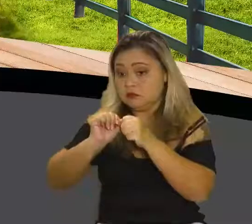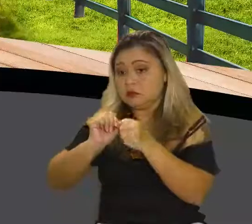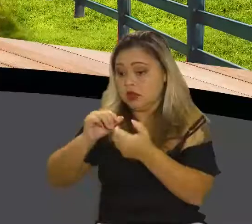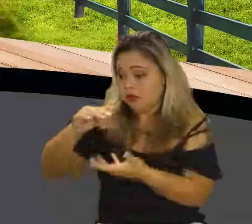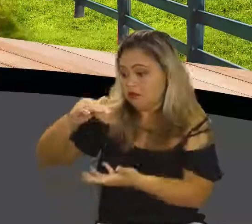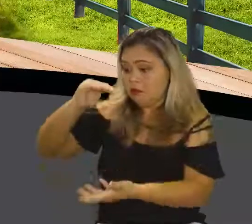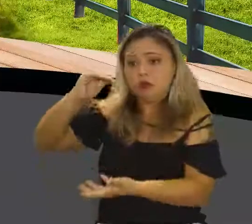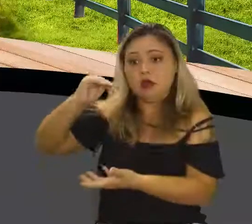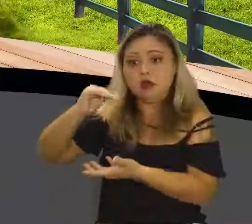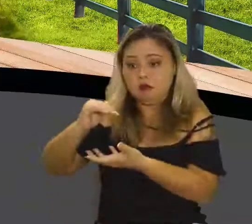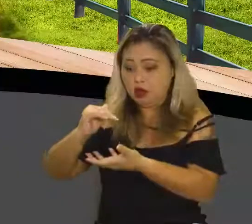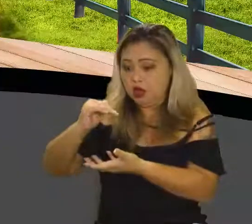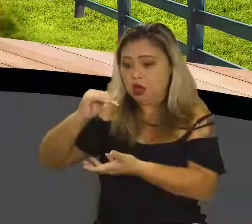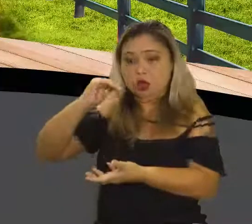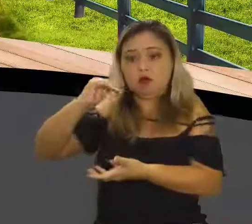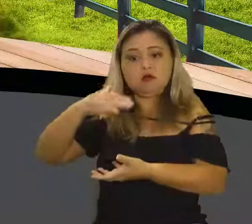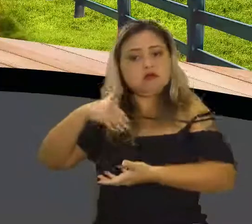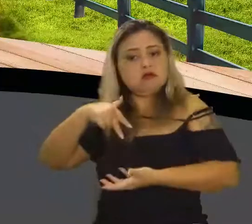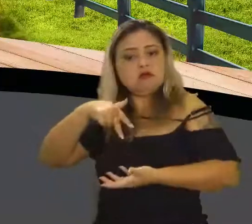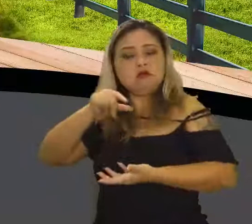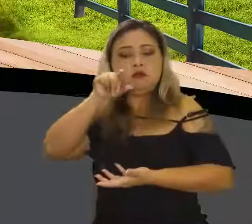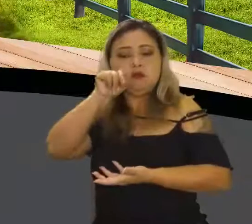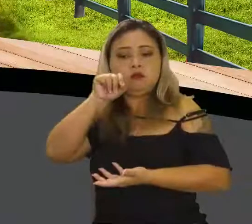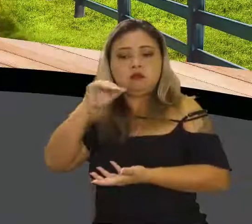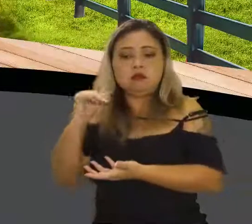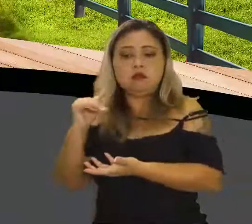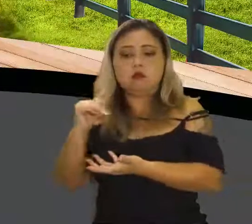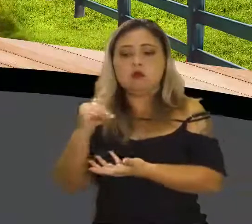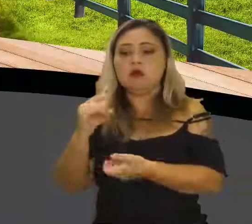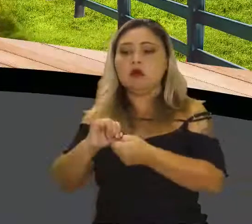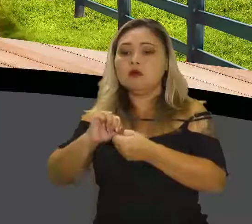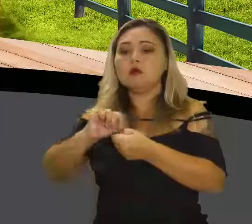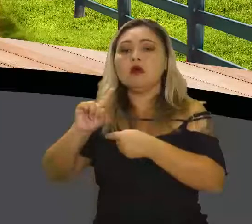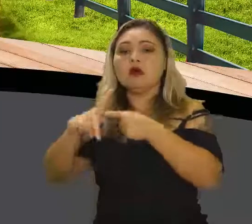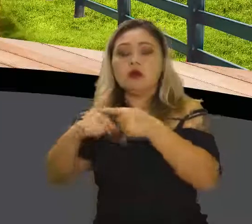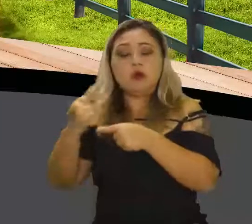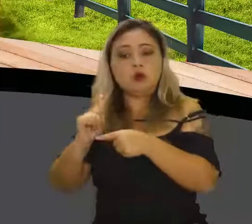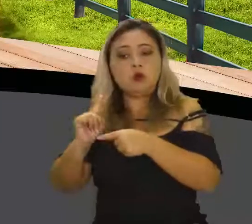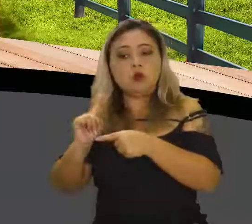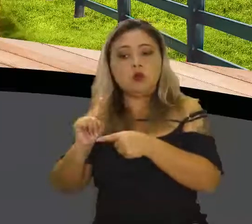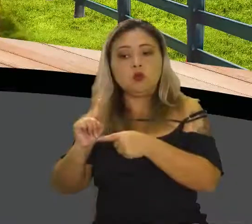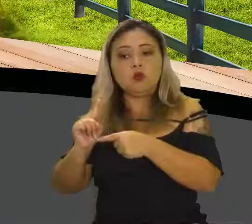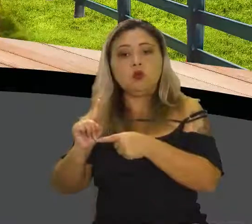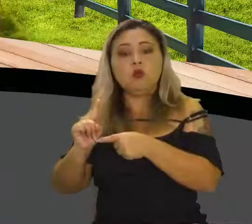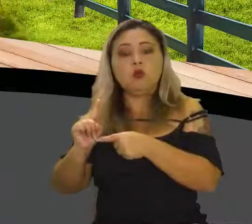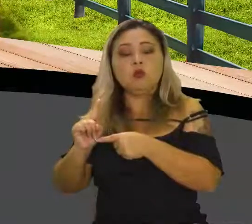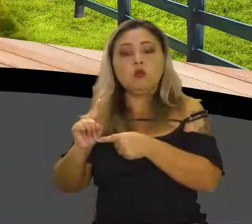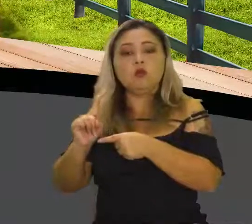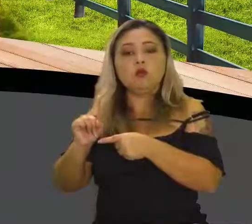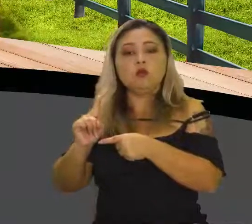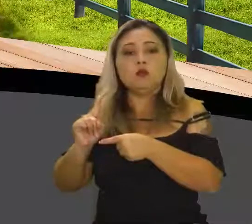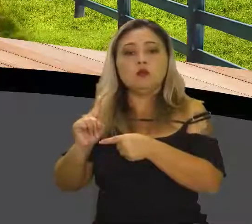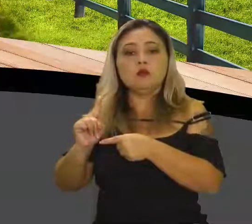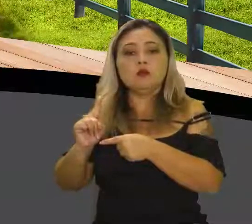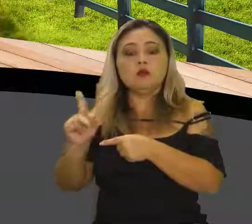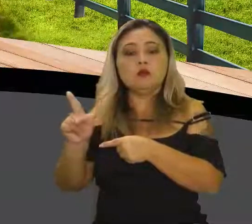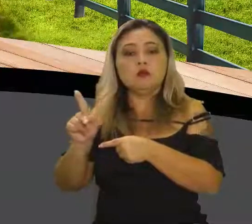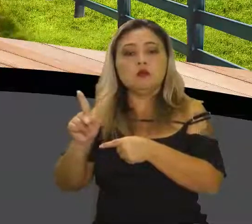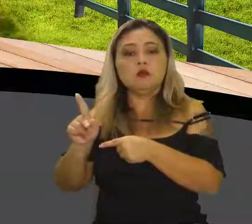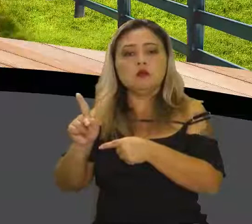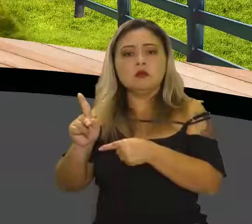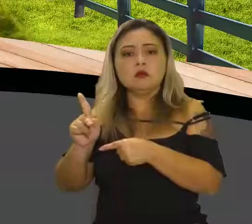eles têm um porte diferenciado. E eu não posso colocar eles ali para reproduzir? Não. E professor,